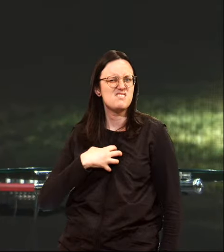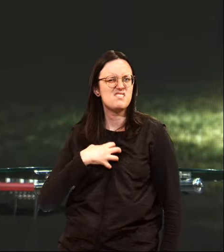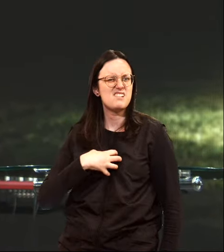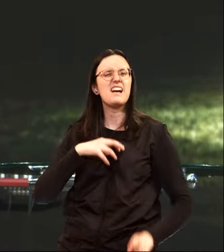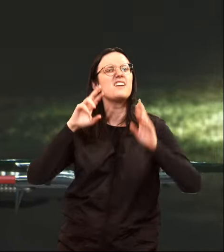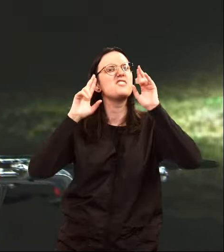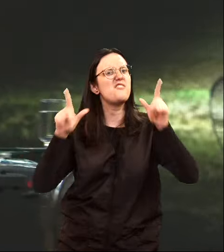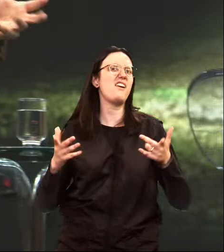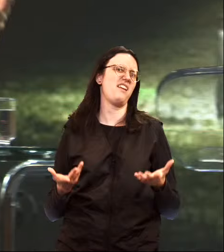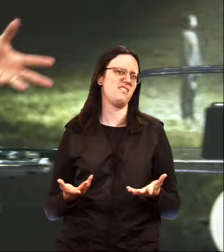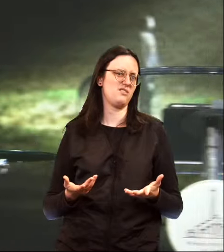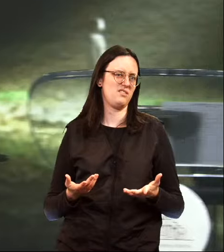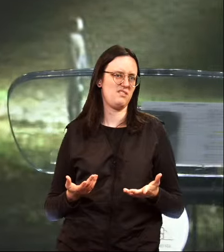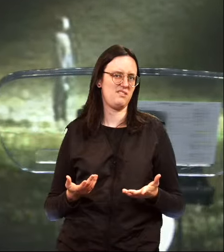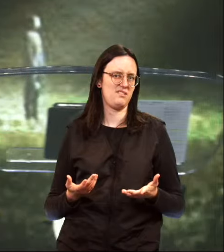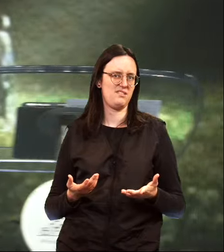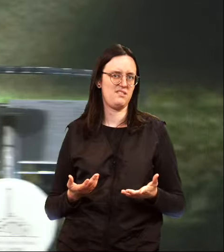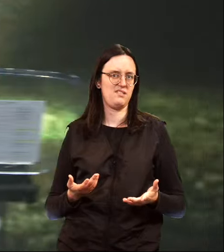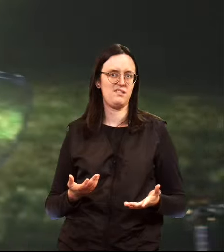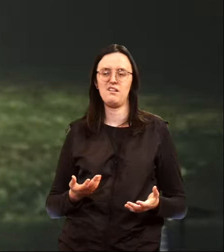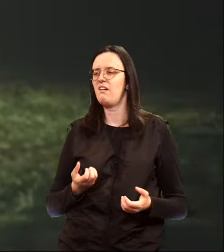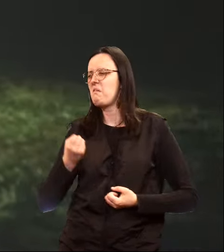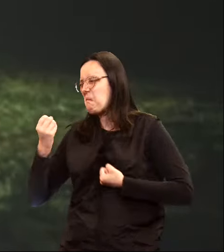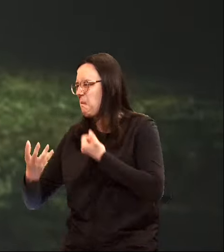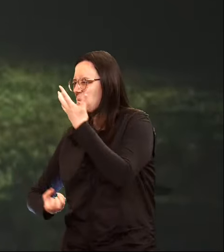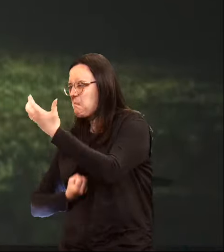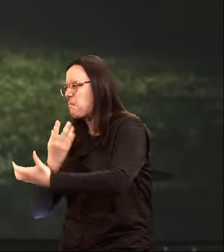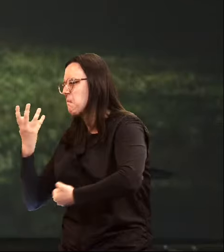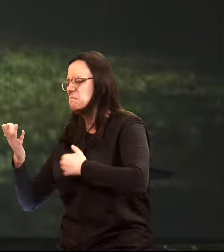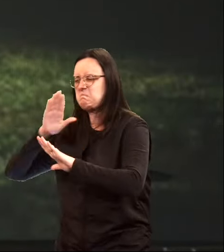que vinha acompanhada de